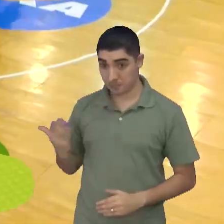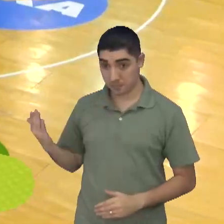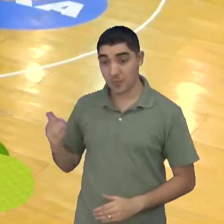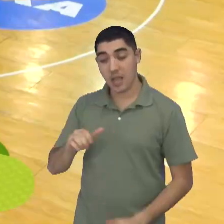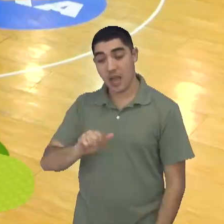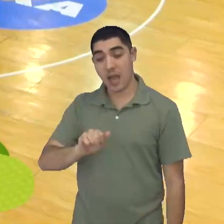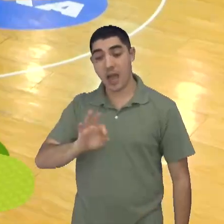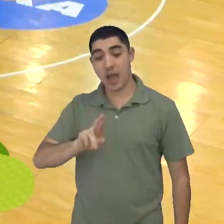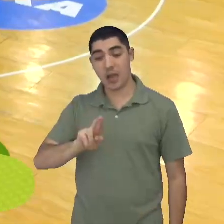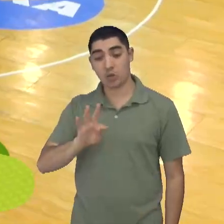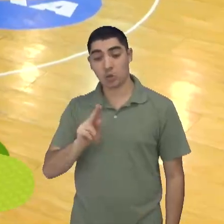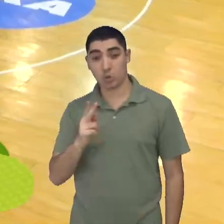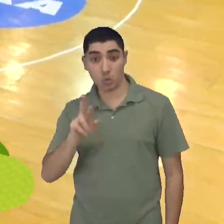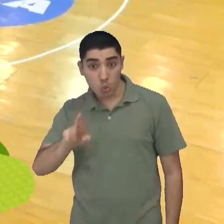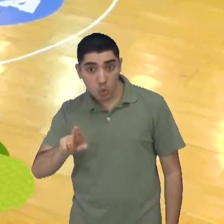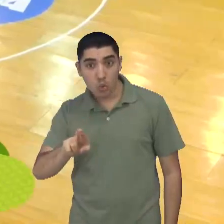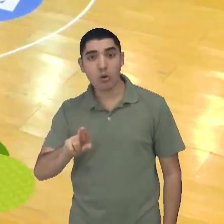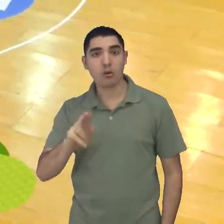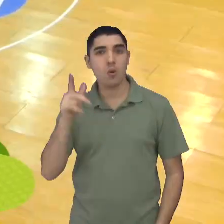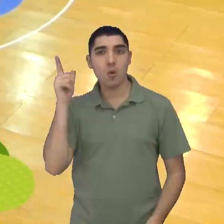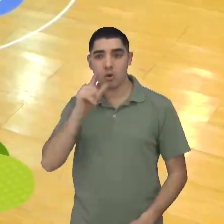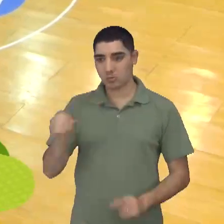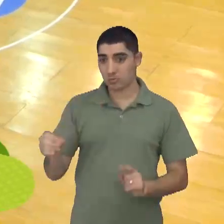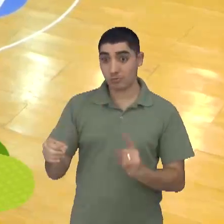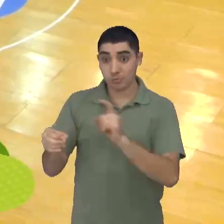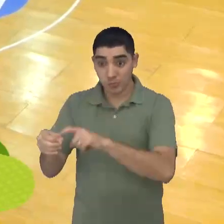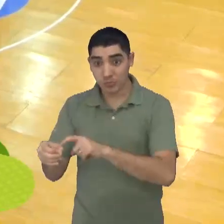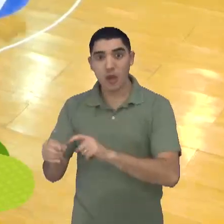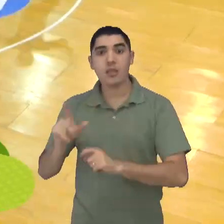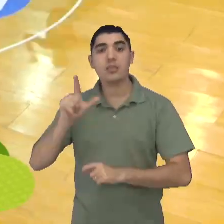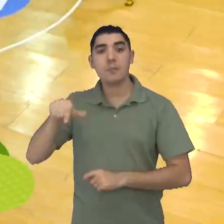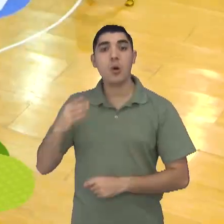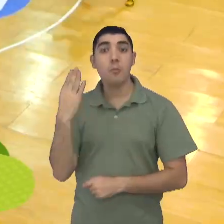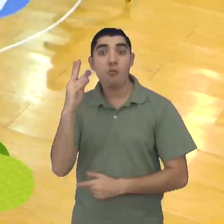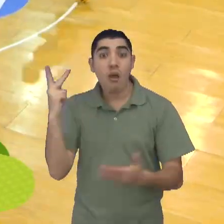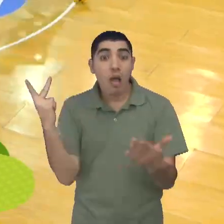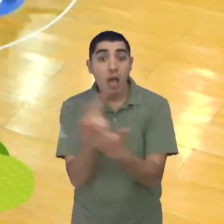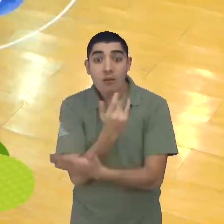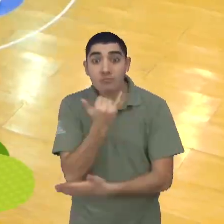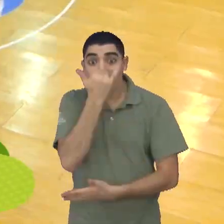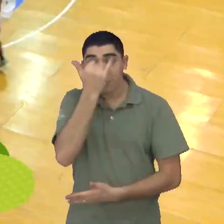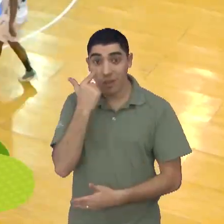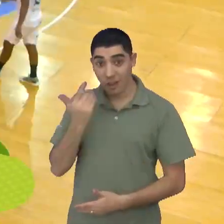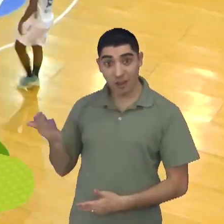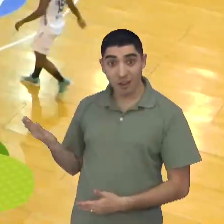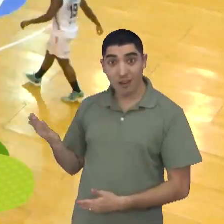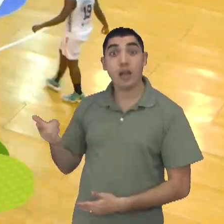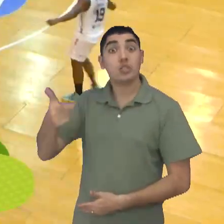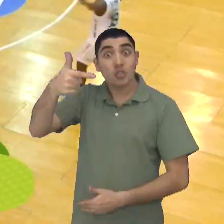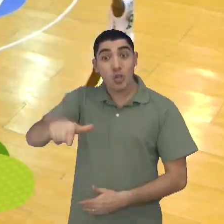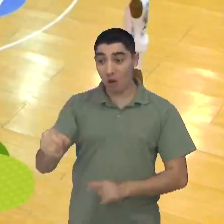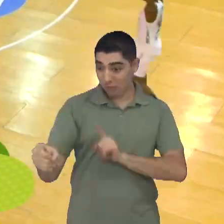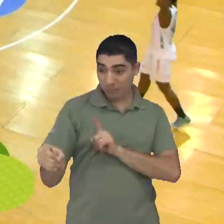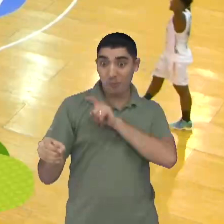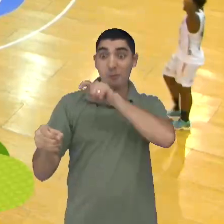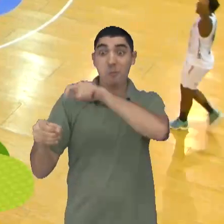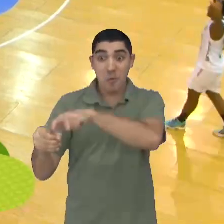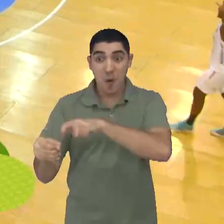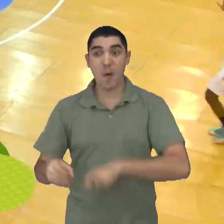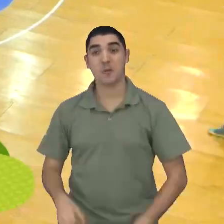contra-ataque e menos de 10 segundos depois, em erro de passe do Botafogo, converteu essa bola de 3.